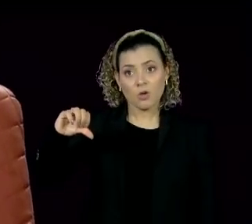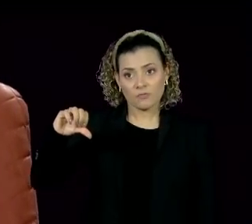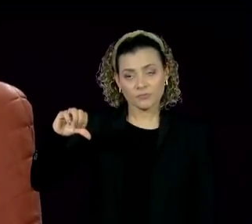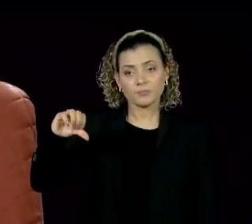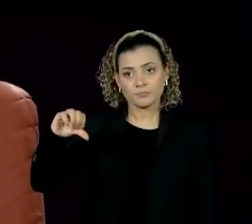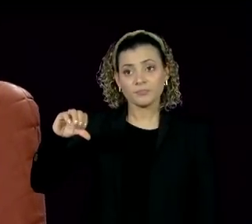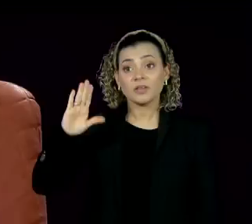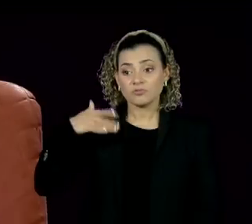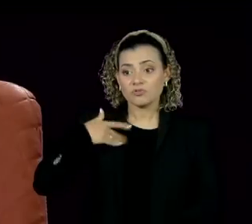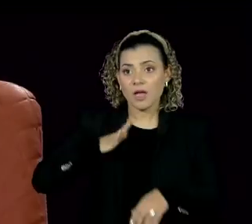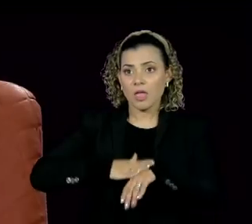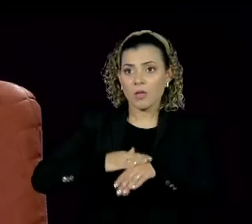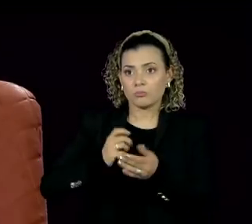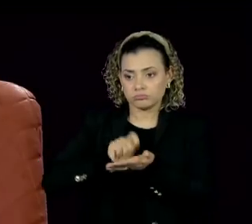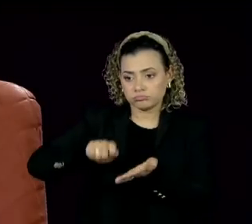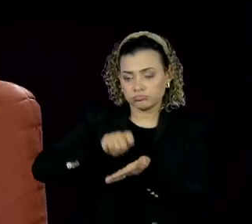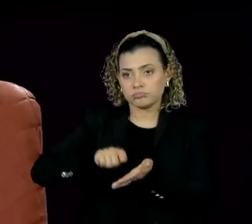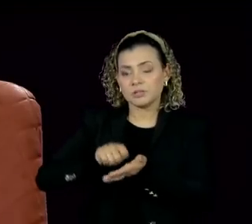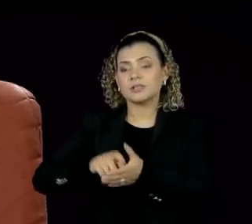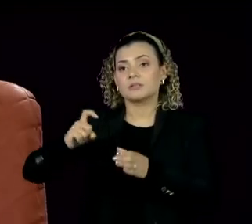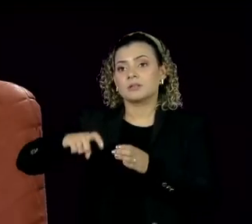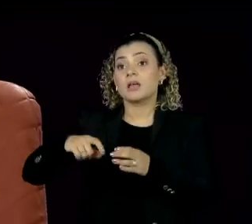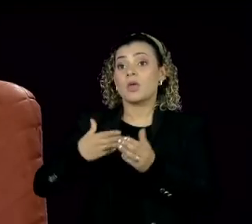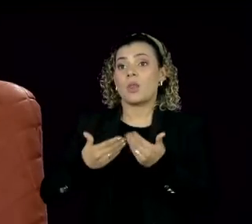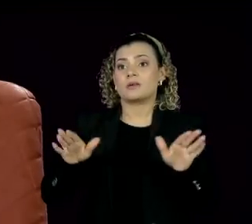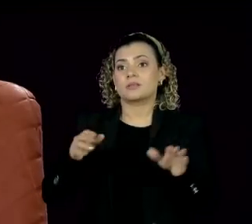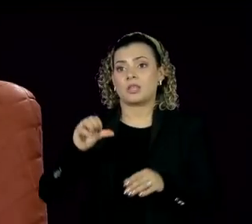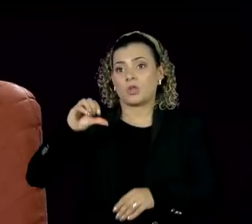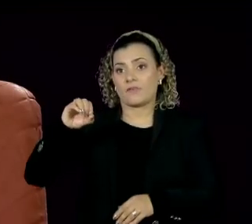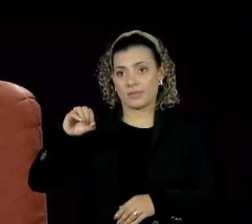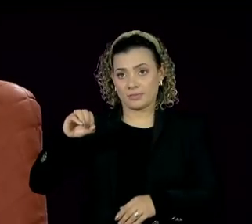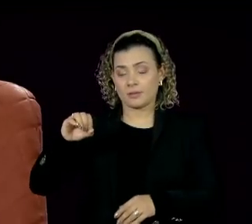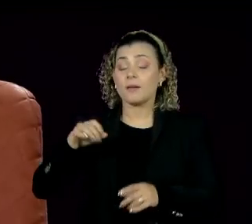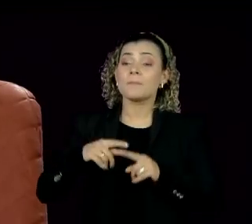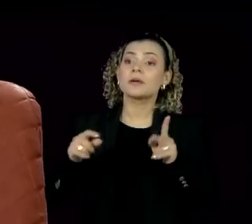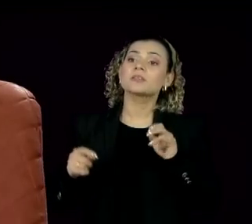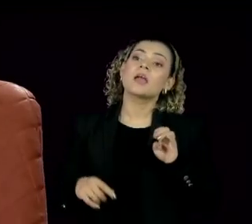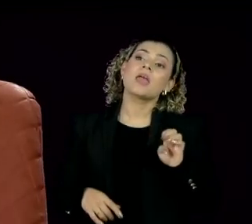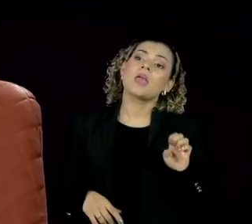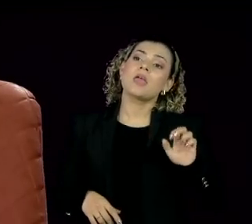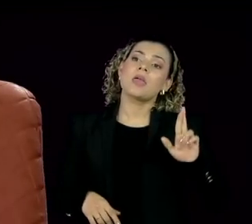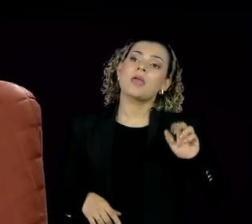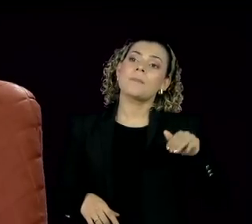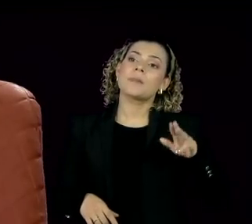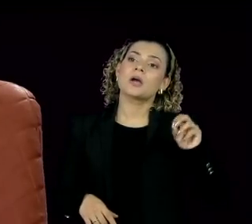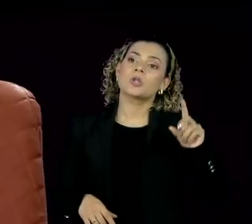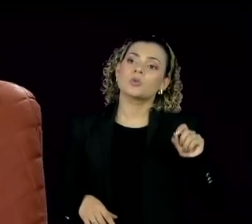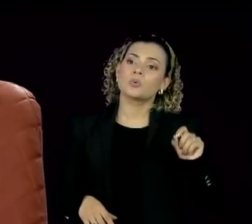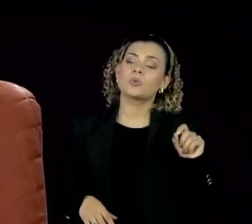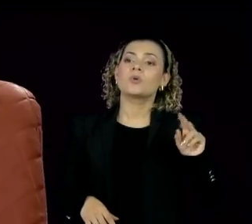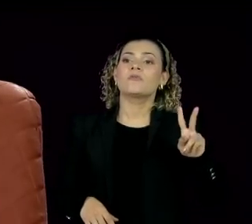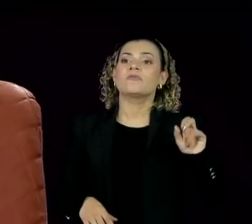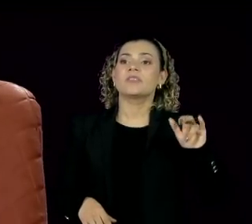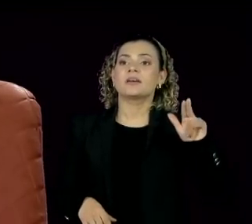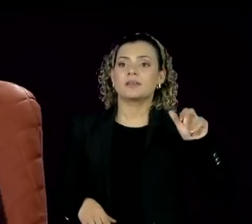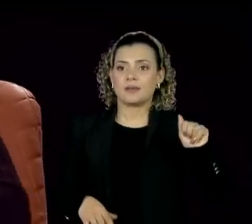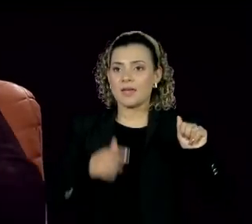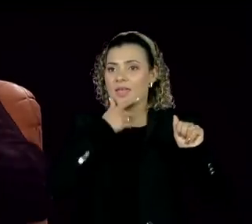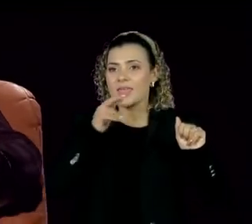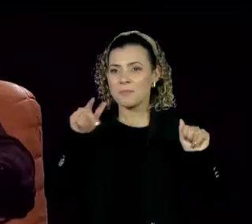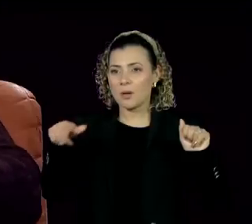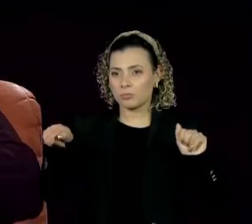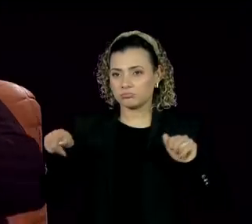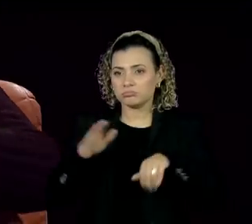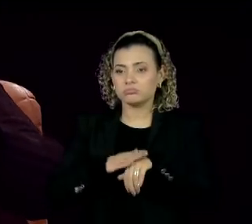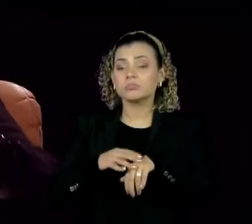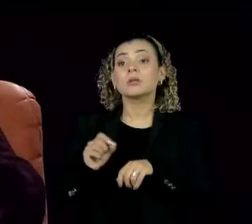já compondo o meu disco solo, né, que eu lancei em 90, e o Hermano Viana, que é antropólogo, irmão do Herbert, e que tinha uma